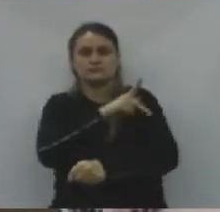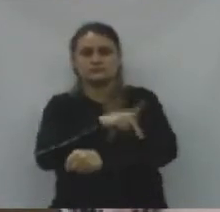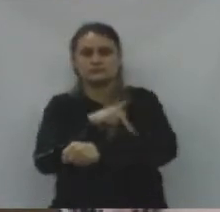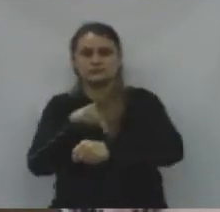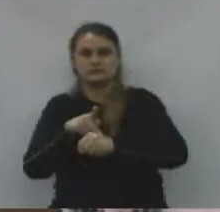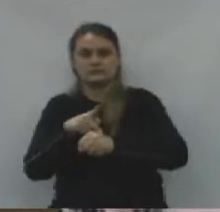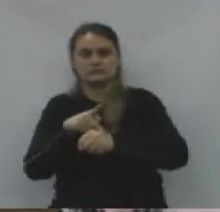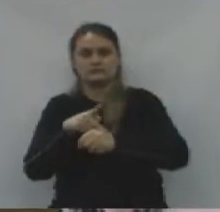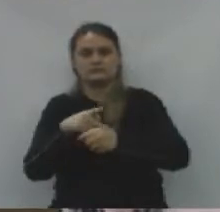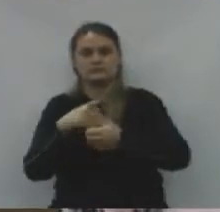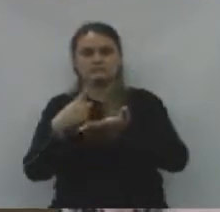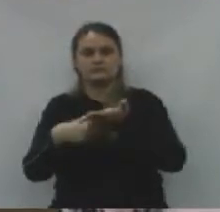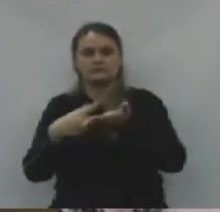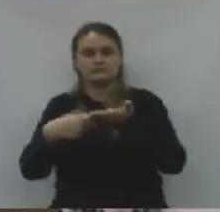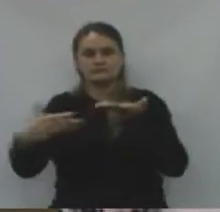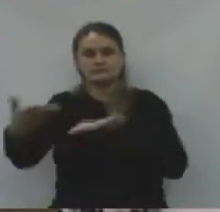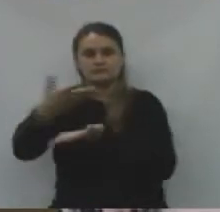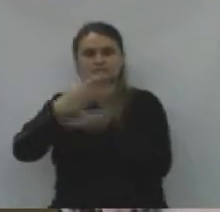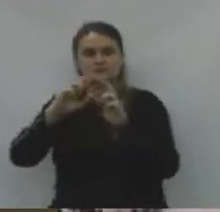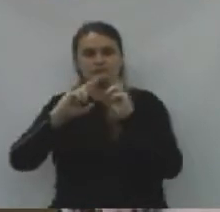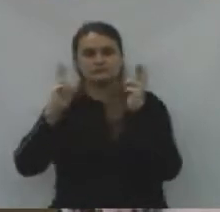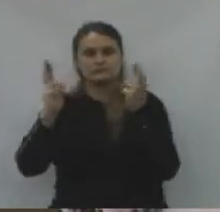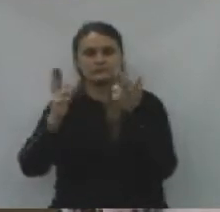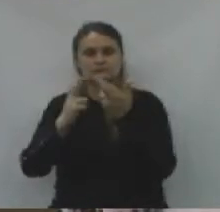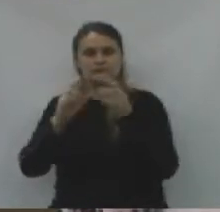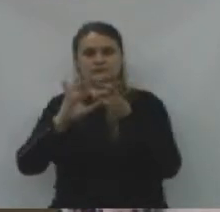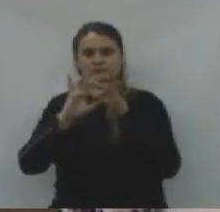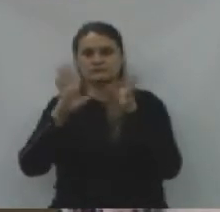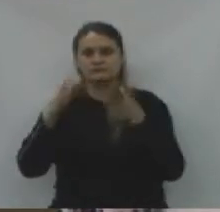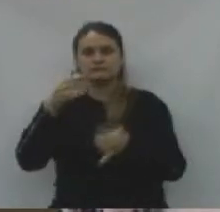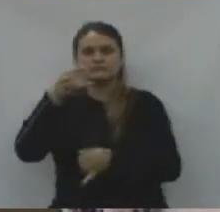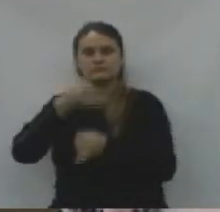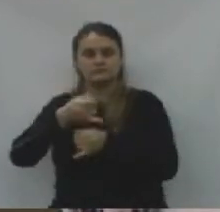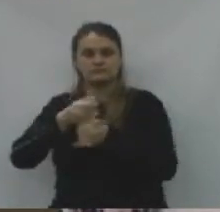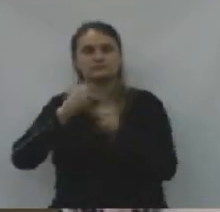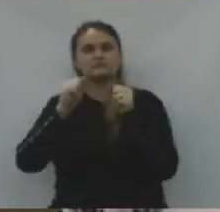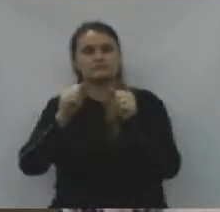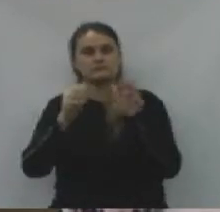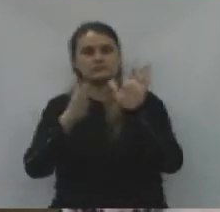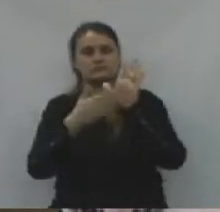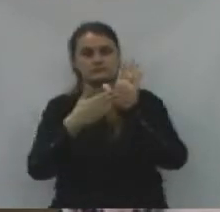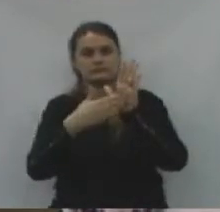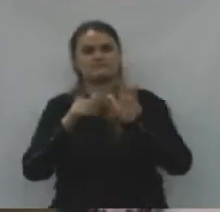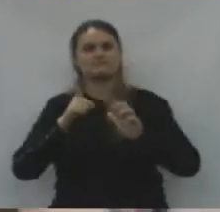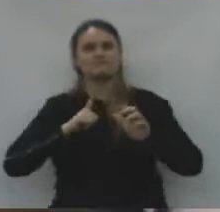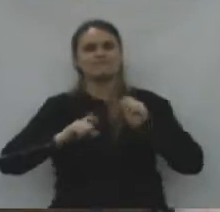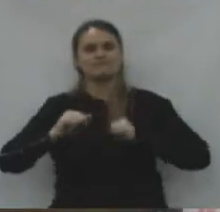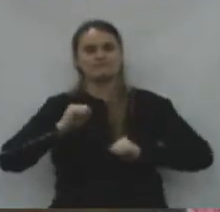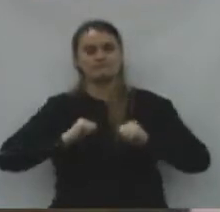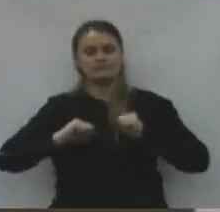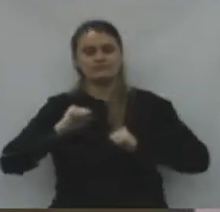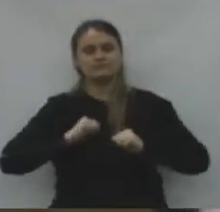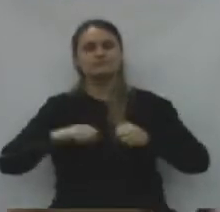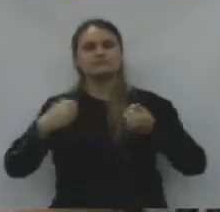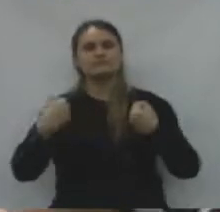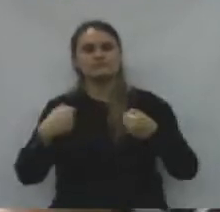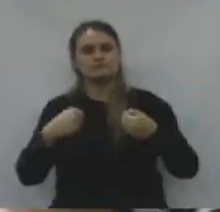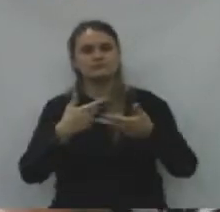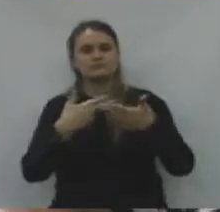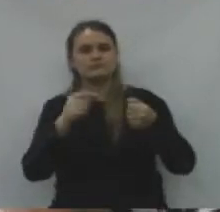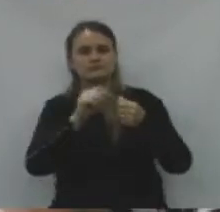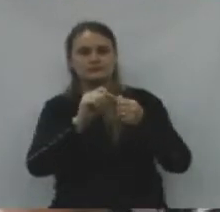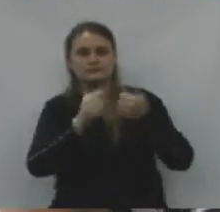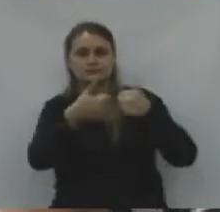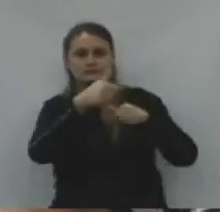tratando uma reunião aberta a um dos diretores puderam apresentar os anseios necessidades e avaliar